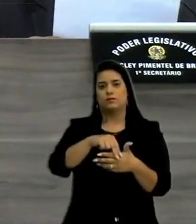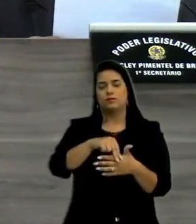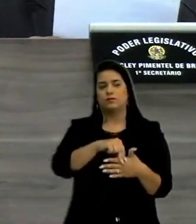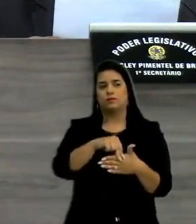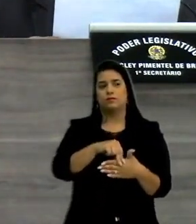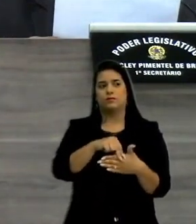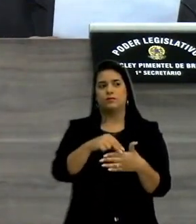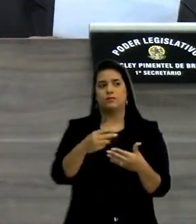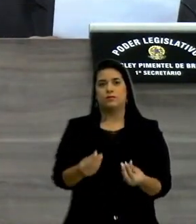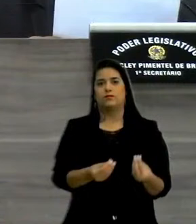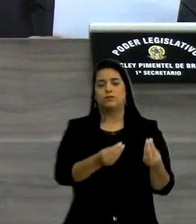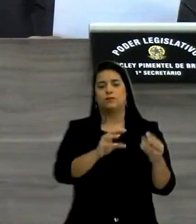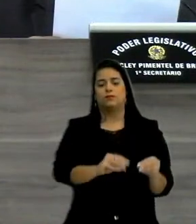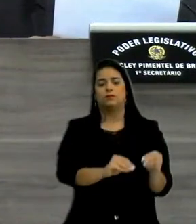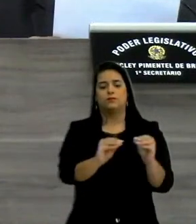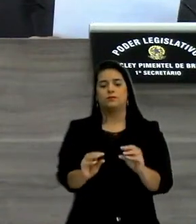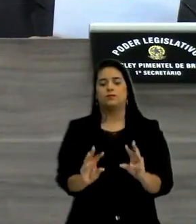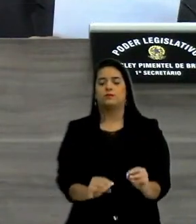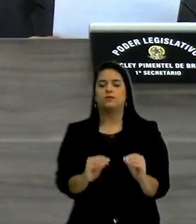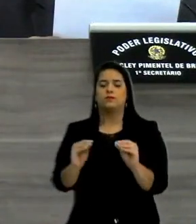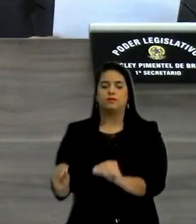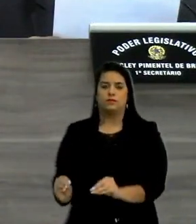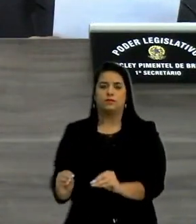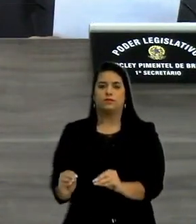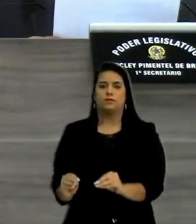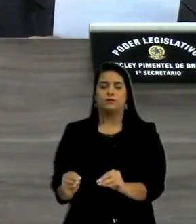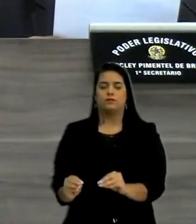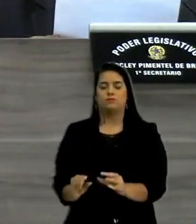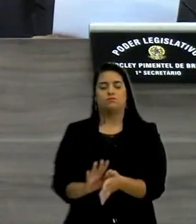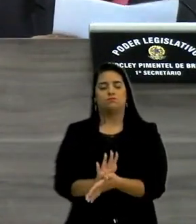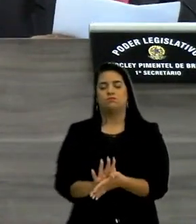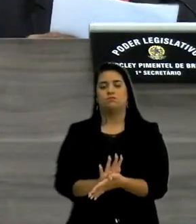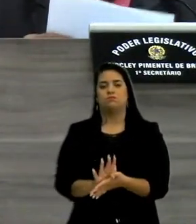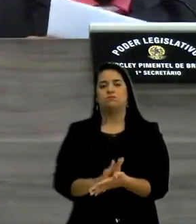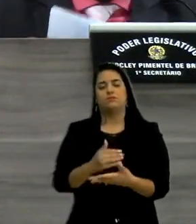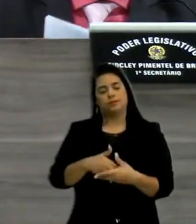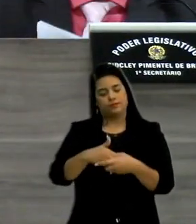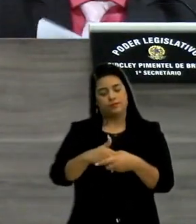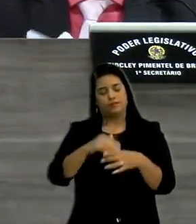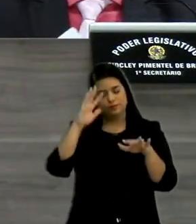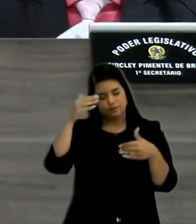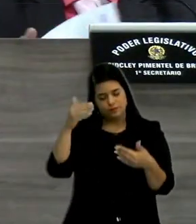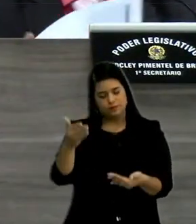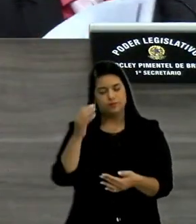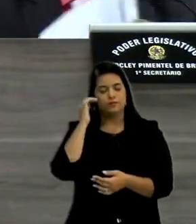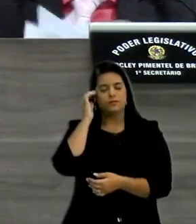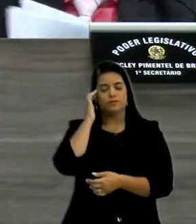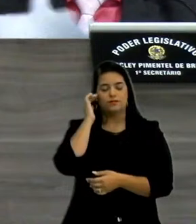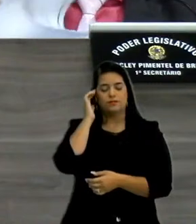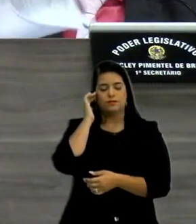empréstimos da de cama hospitalar. Sem mais para o momento, reitero os votos de estima e consideração.